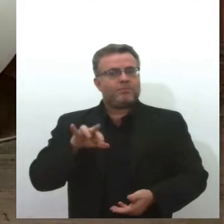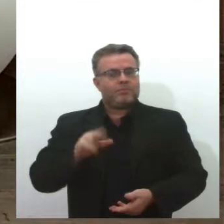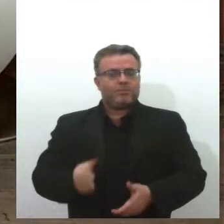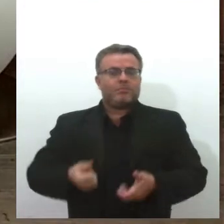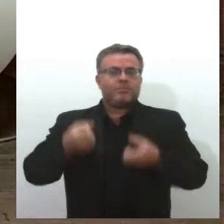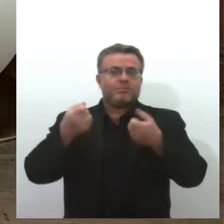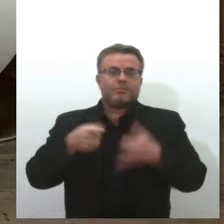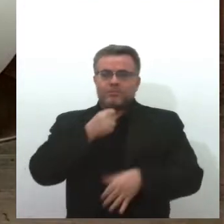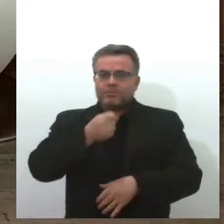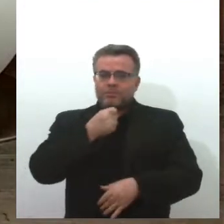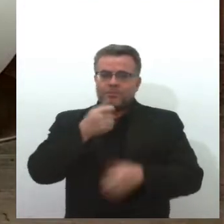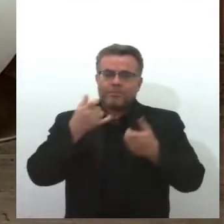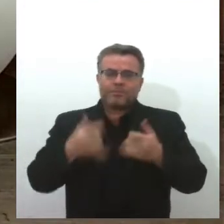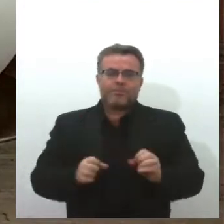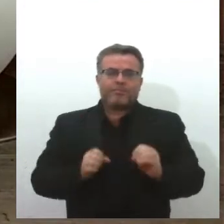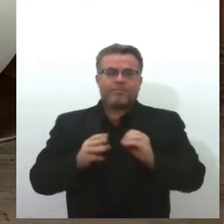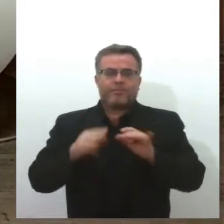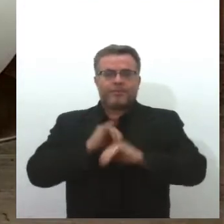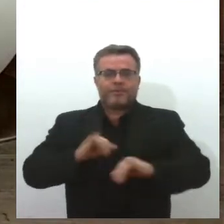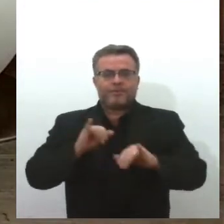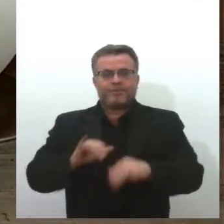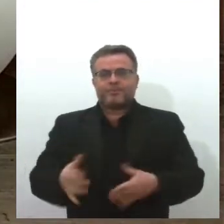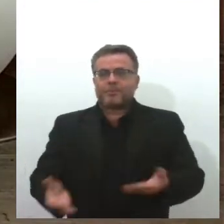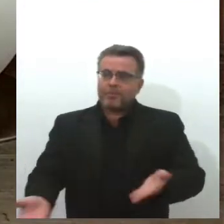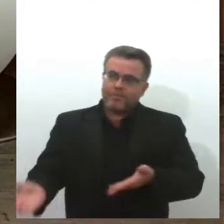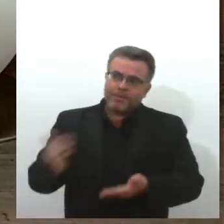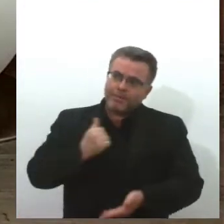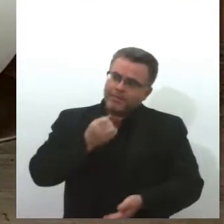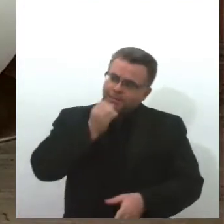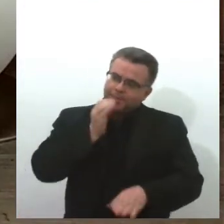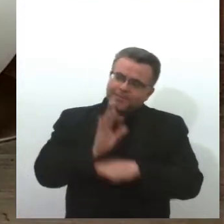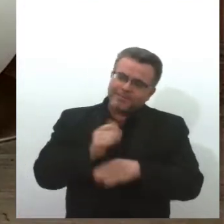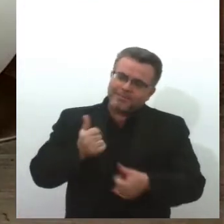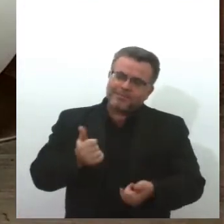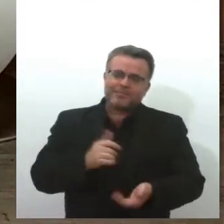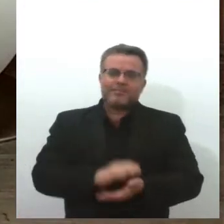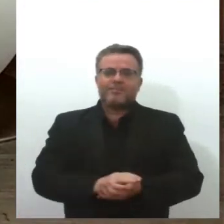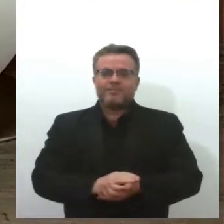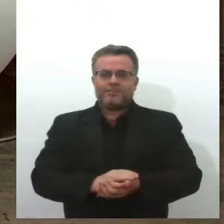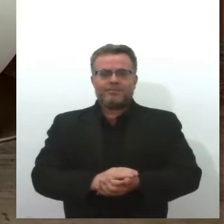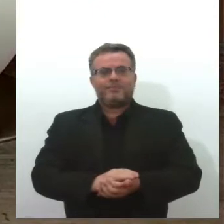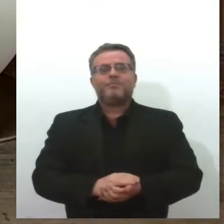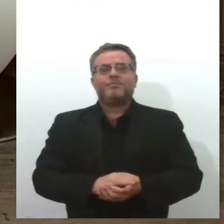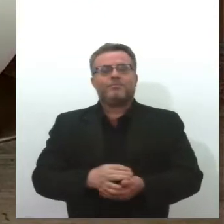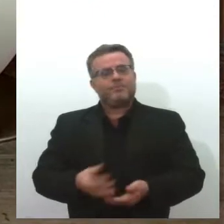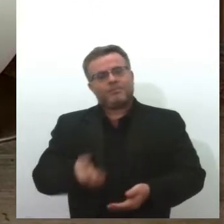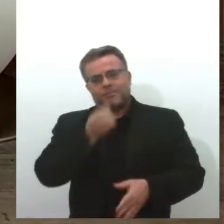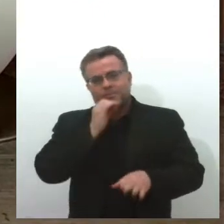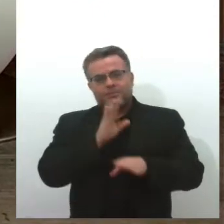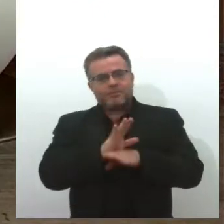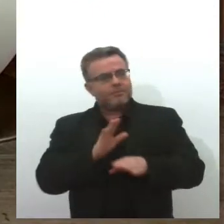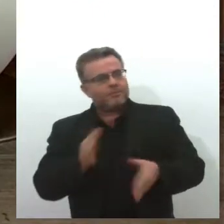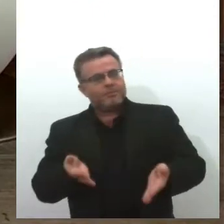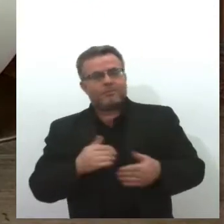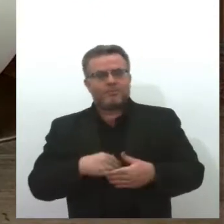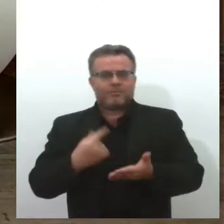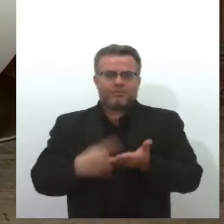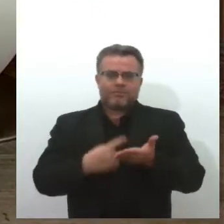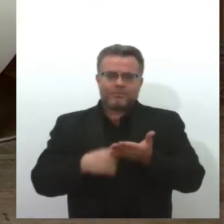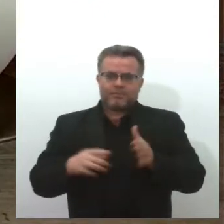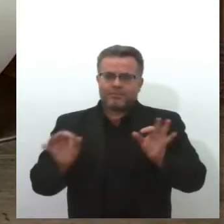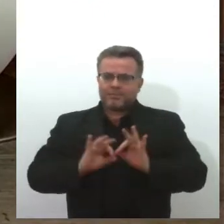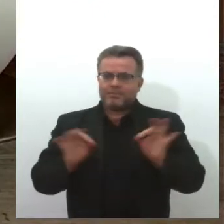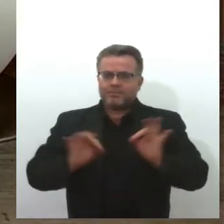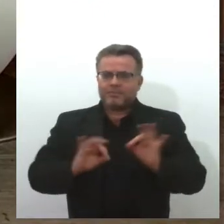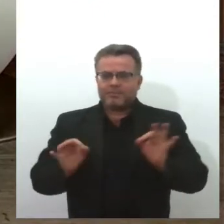logo mais do Alese Notícia. Oi, Val, boa tarde. Boa tarde. A gente não combinou hoje, não vim de preto igual